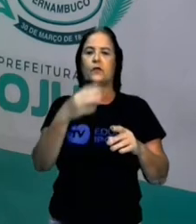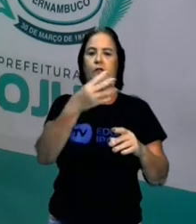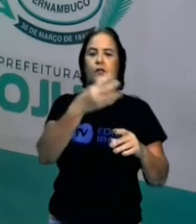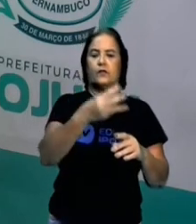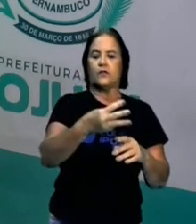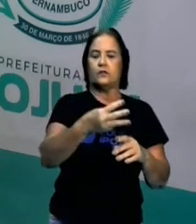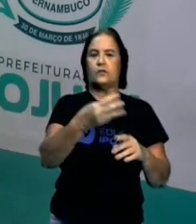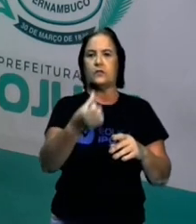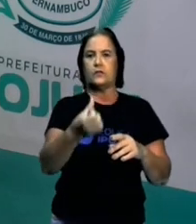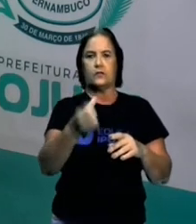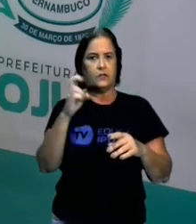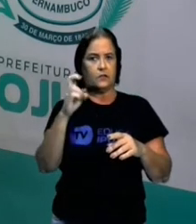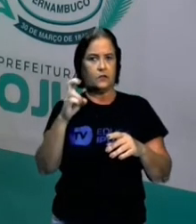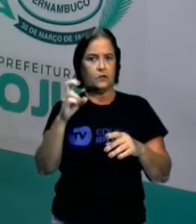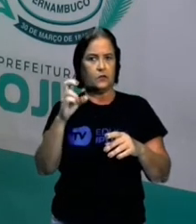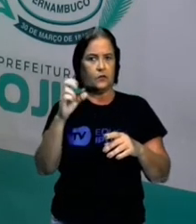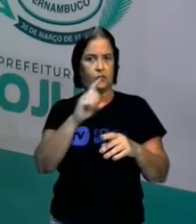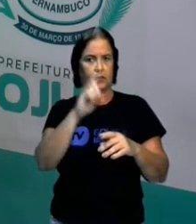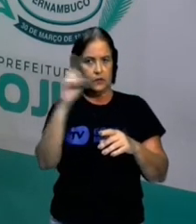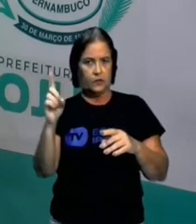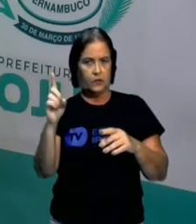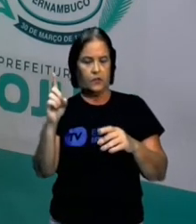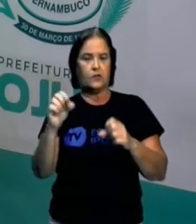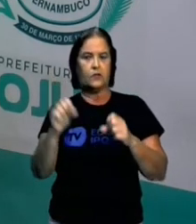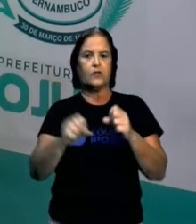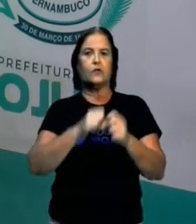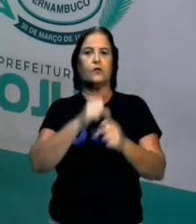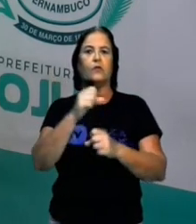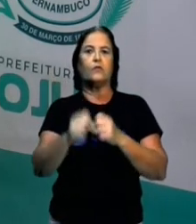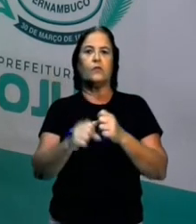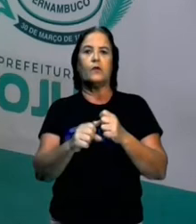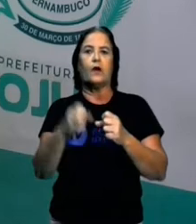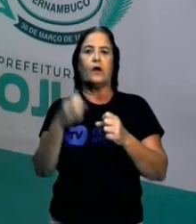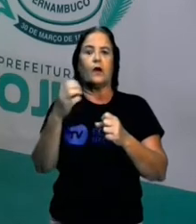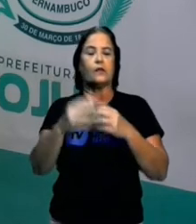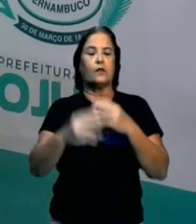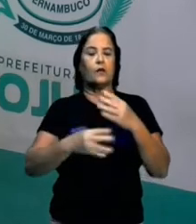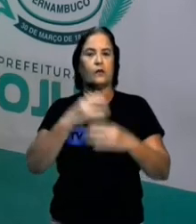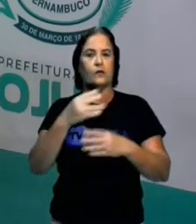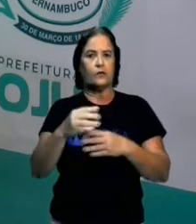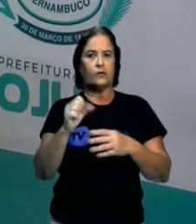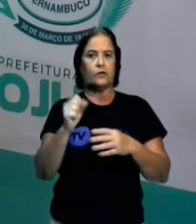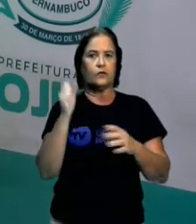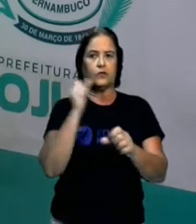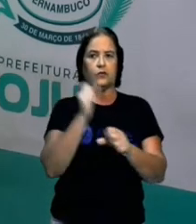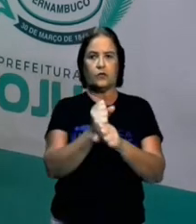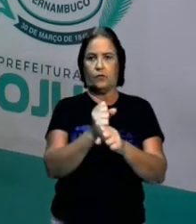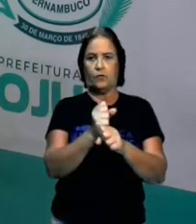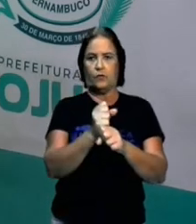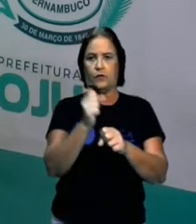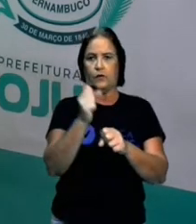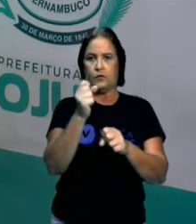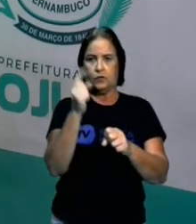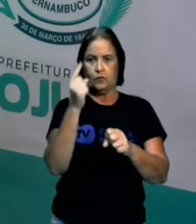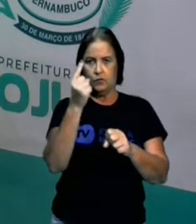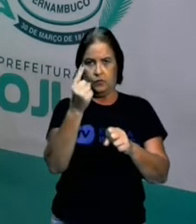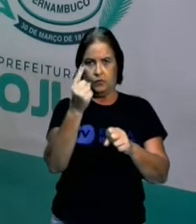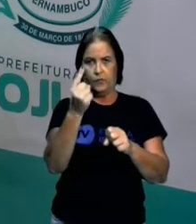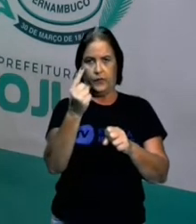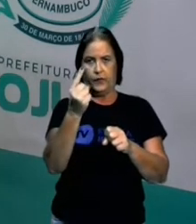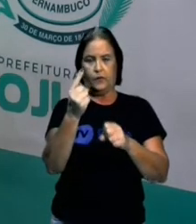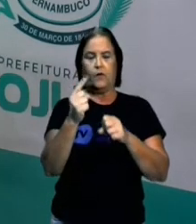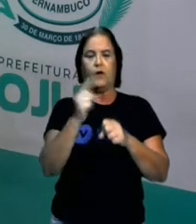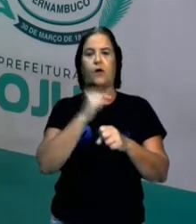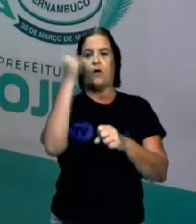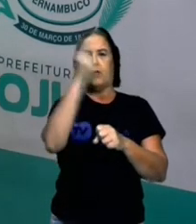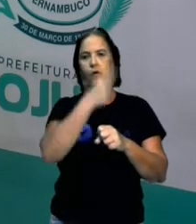para cumprir o nosso calendário, a cada ano fica sobrando essas 5 horas. E juntando esses 4 anos, a